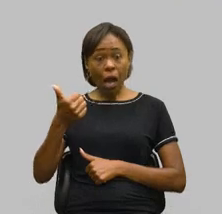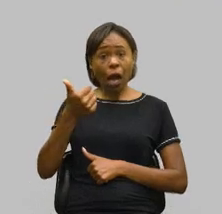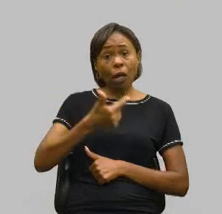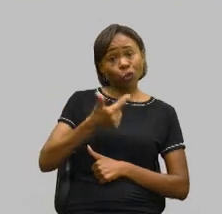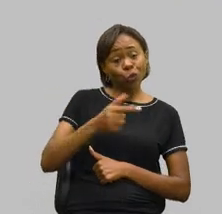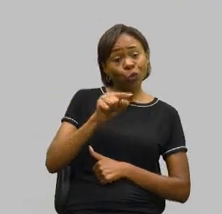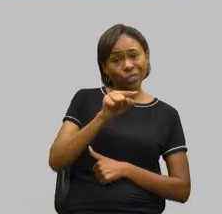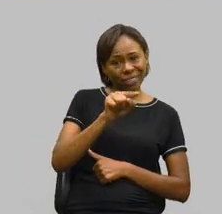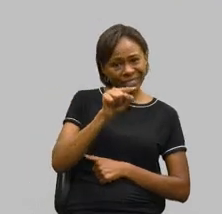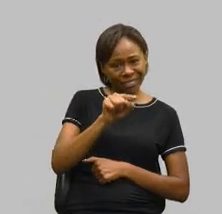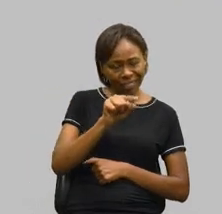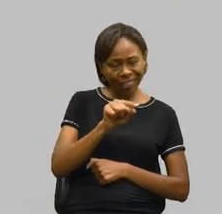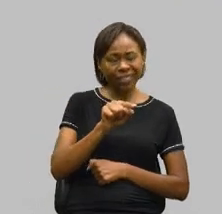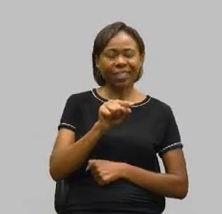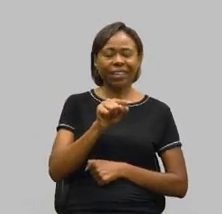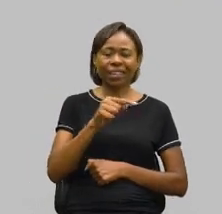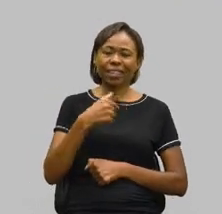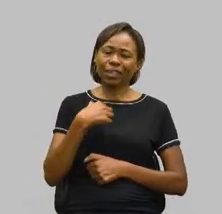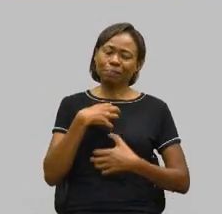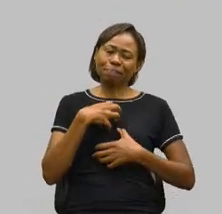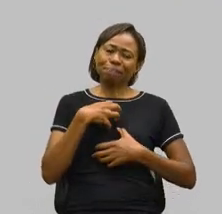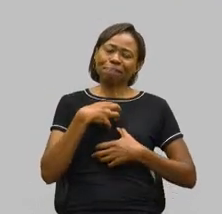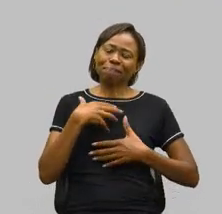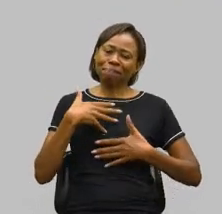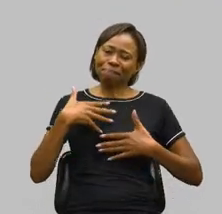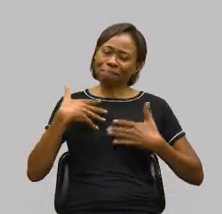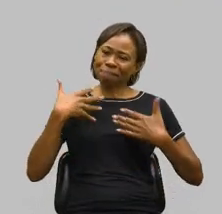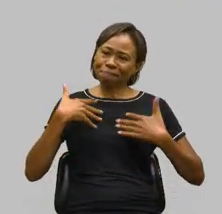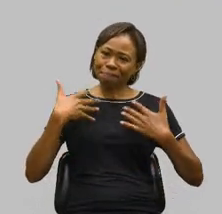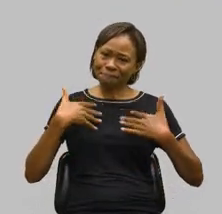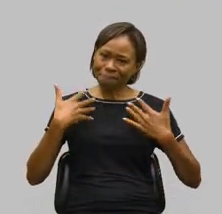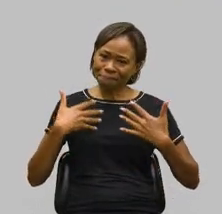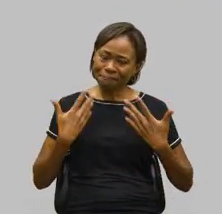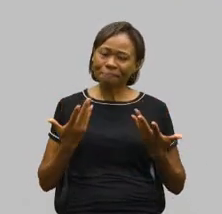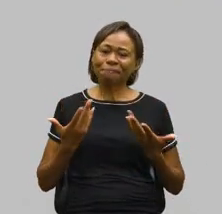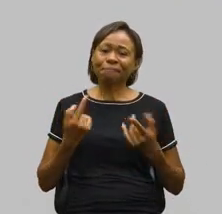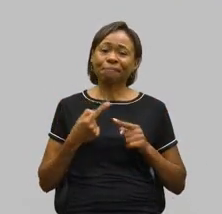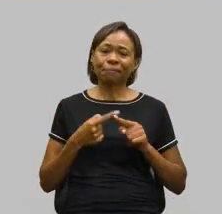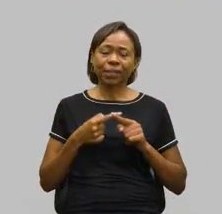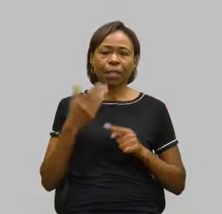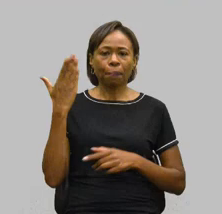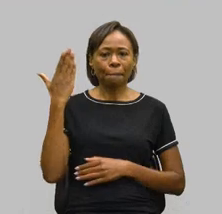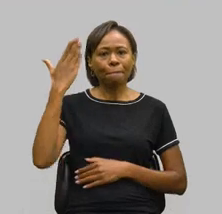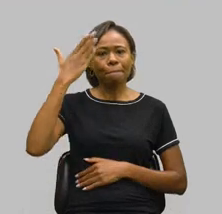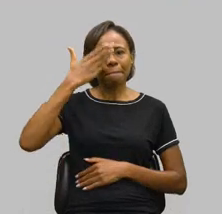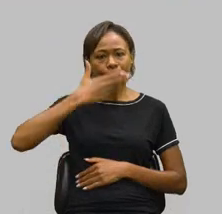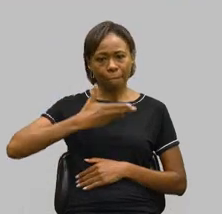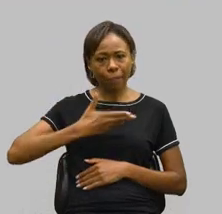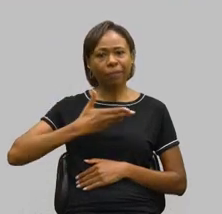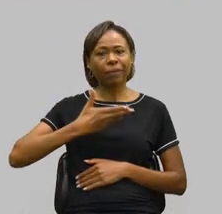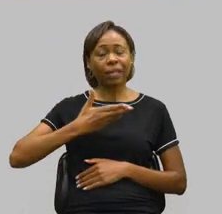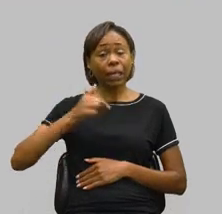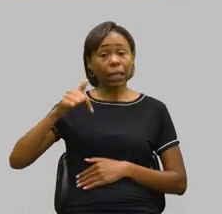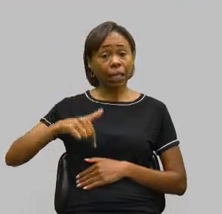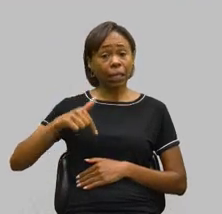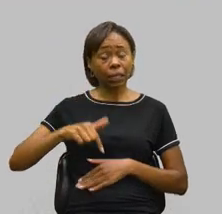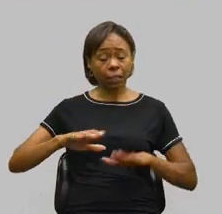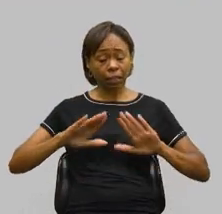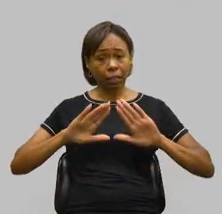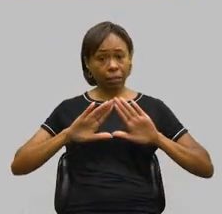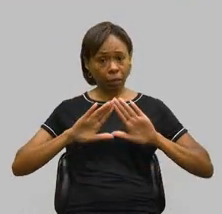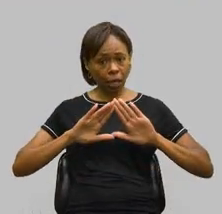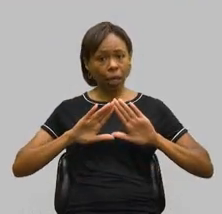muito orgulho enquanto parlamentar Isso é uma prova concreta de que nessa casa nós